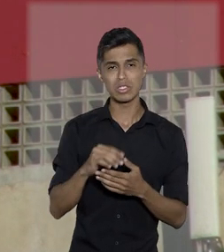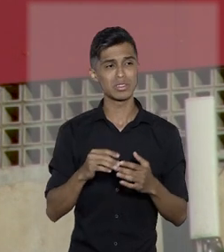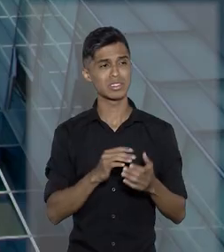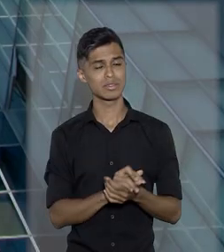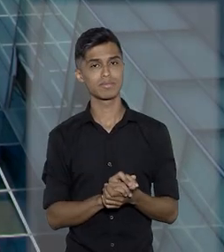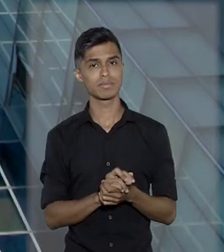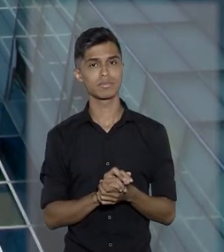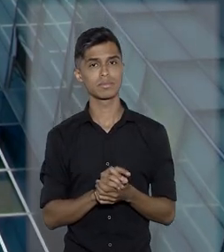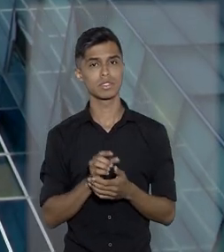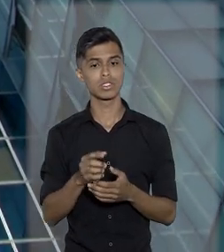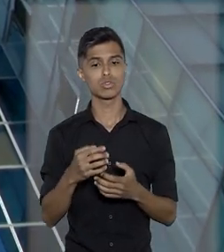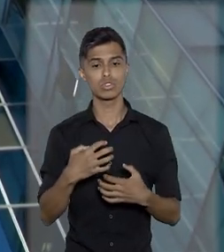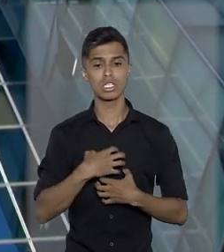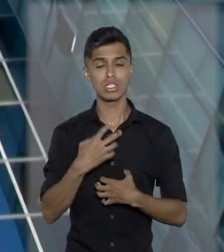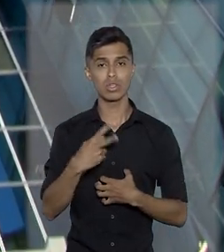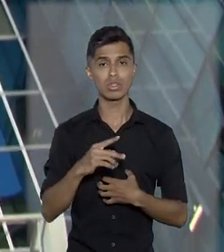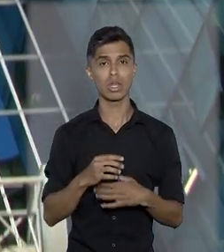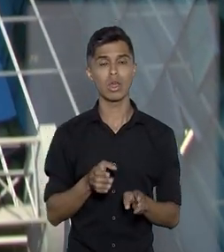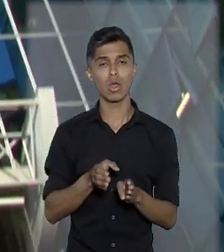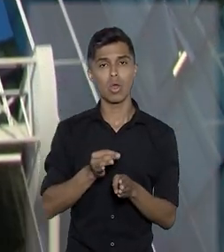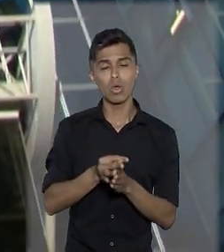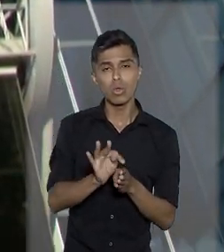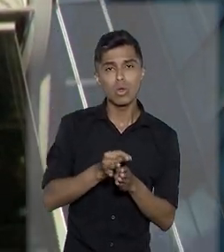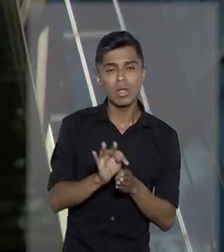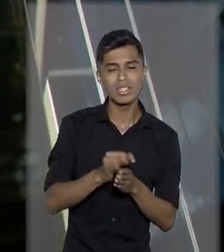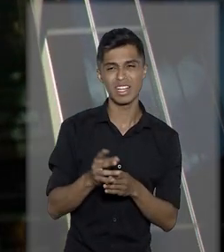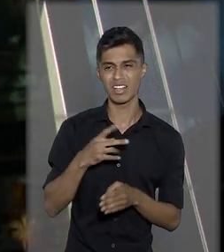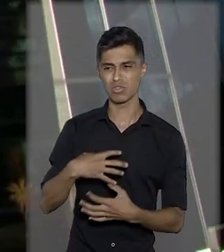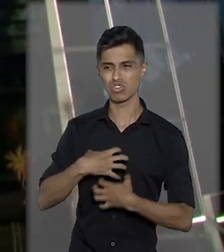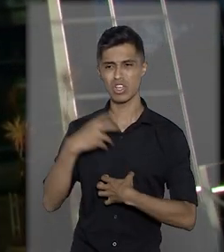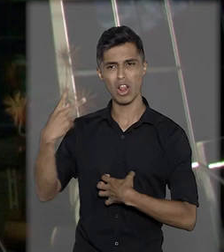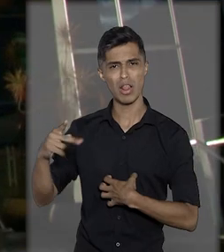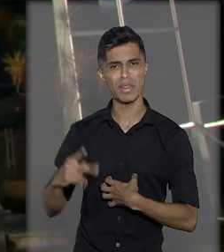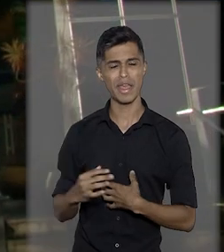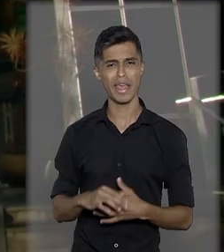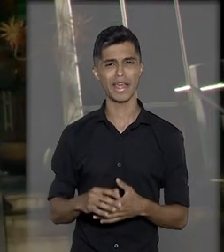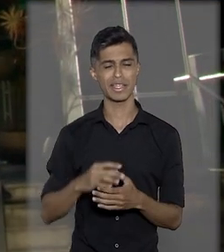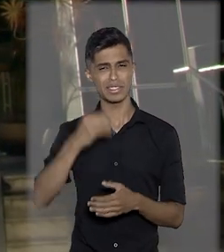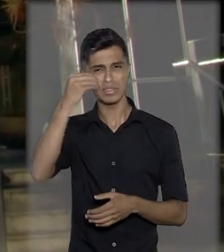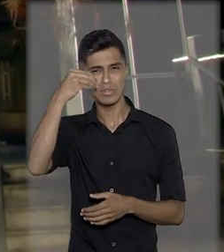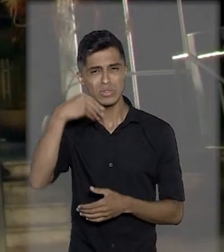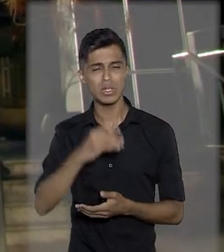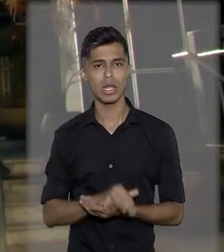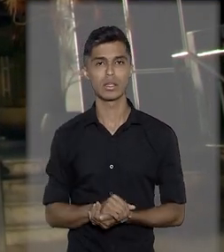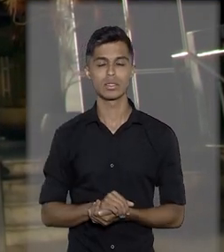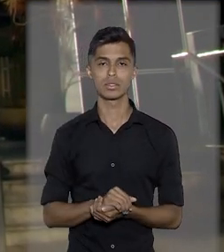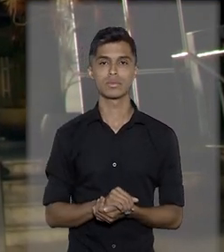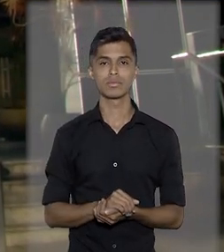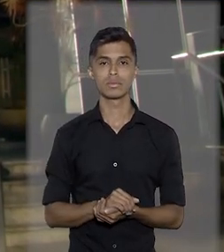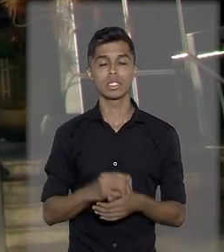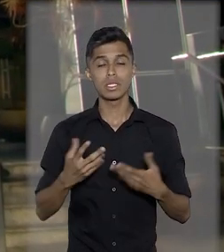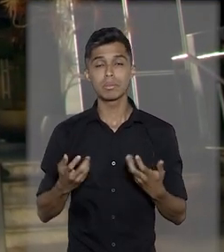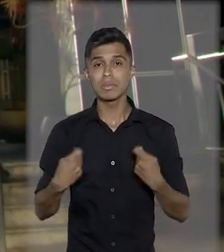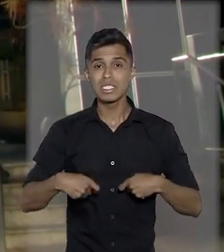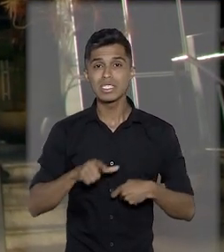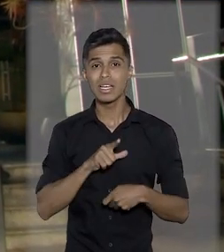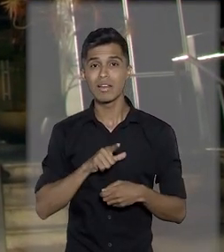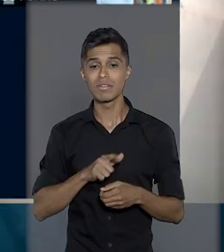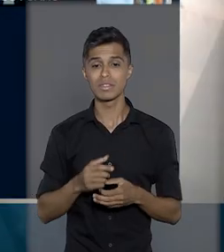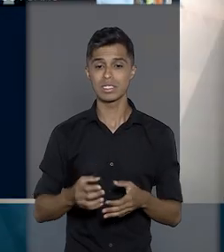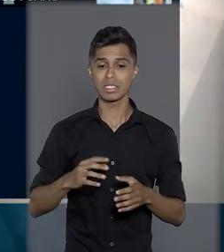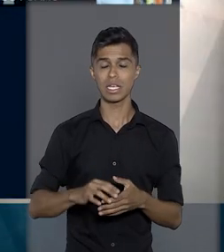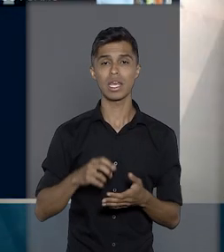tutelar demonstraram a postura negligente em relação ao dever de garantir o direito do filho adolescente a